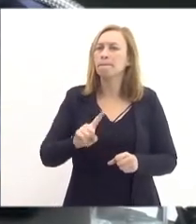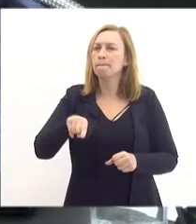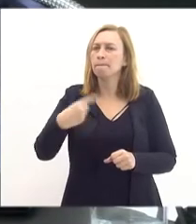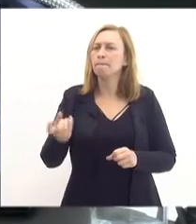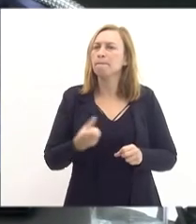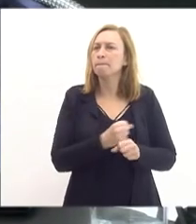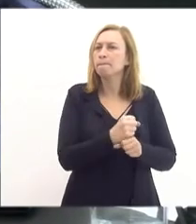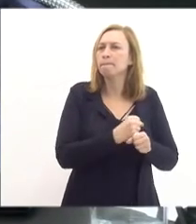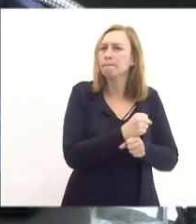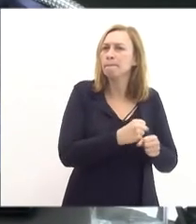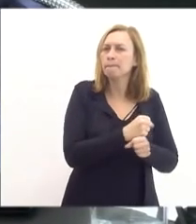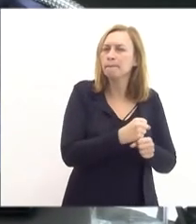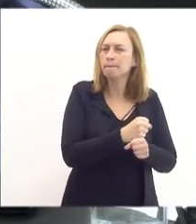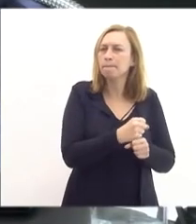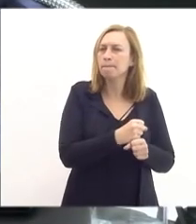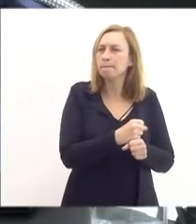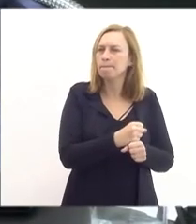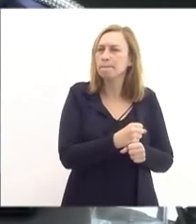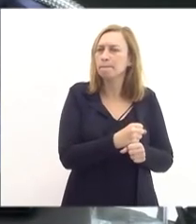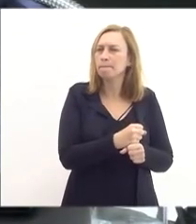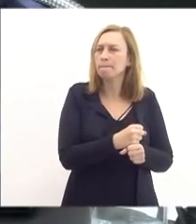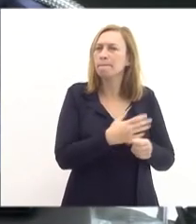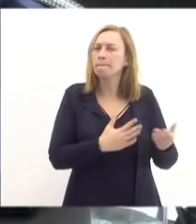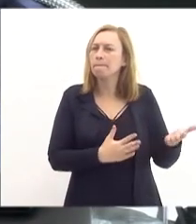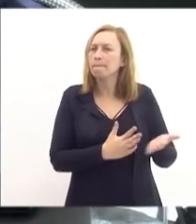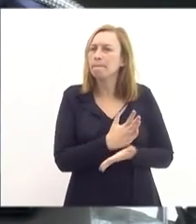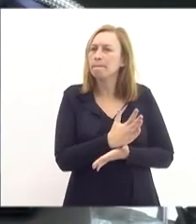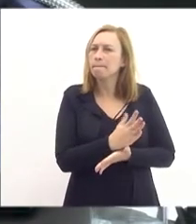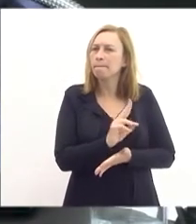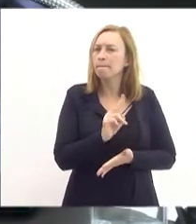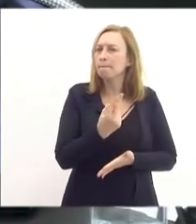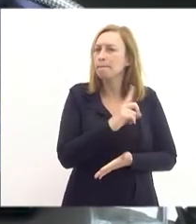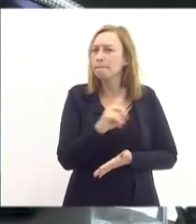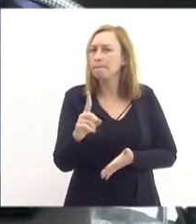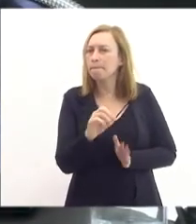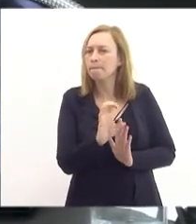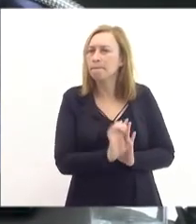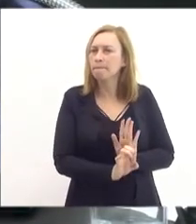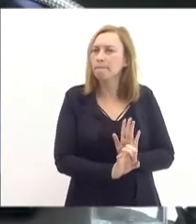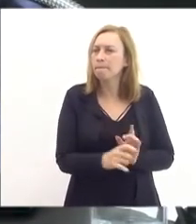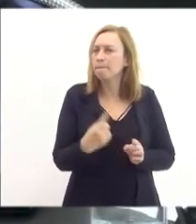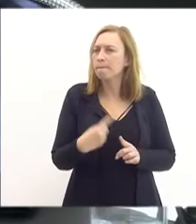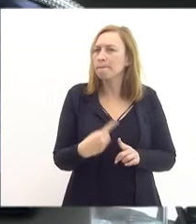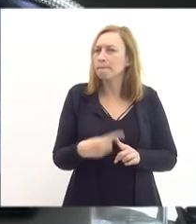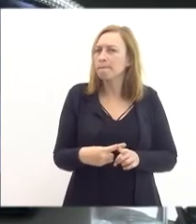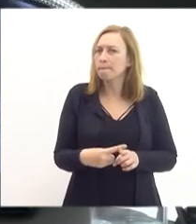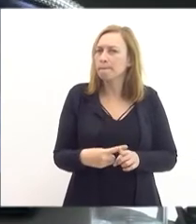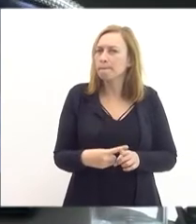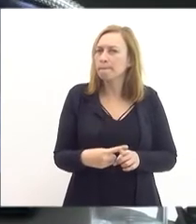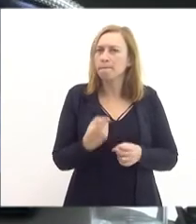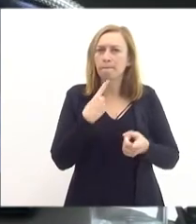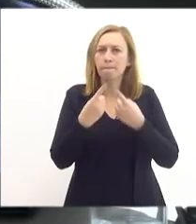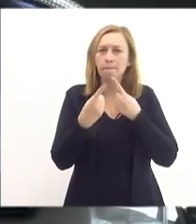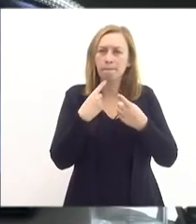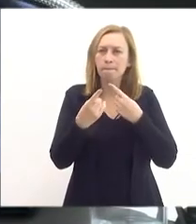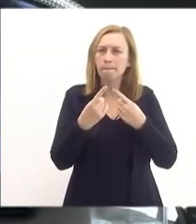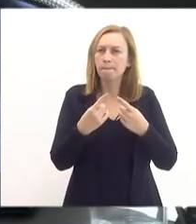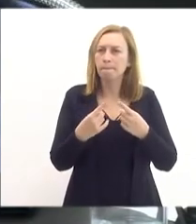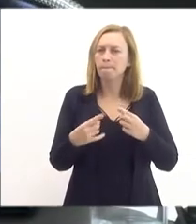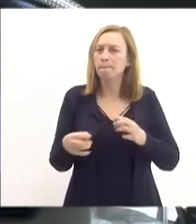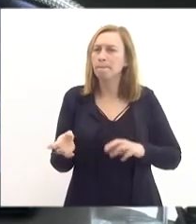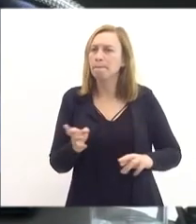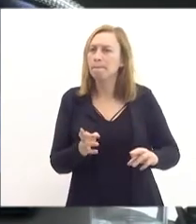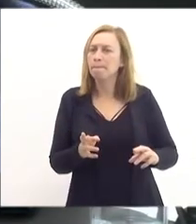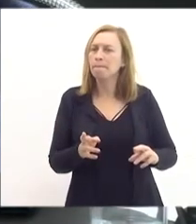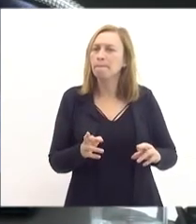para se for a gente aprovar ou não a emenda? Porque a grande discussão em relação ao fundo, e